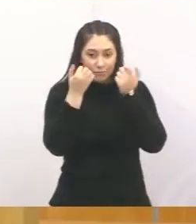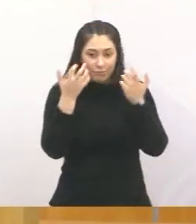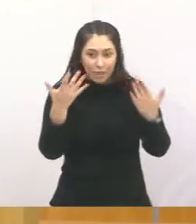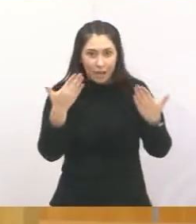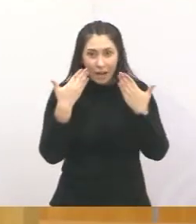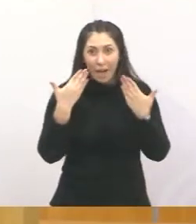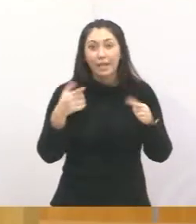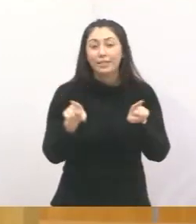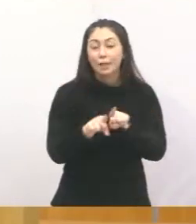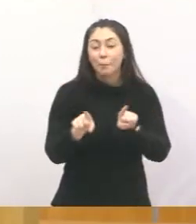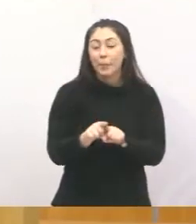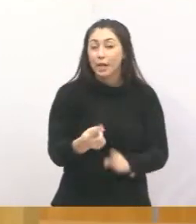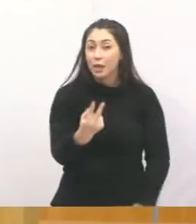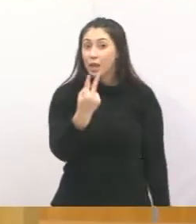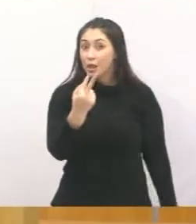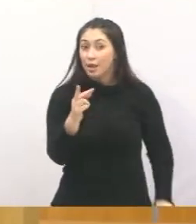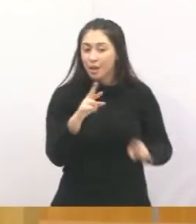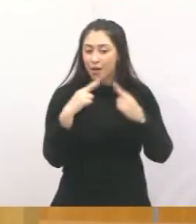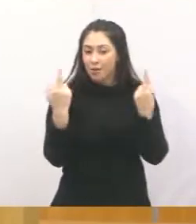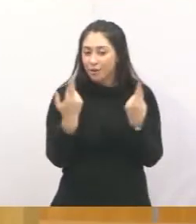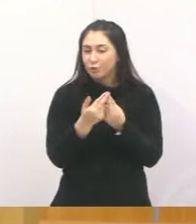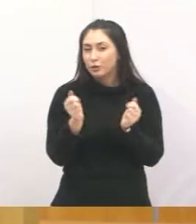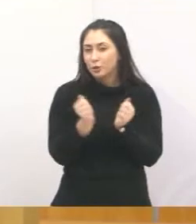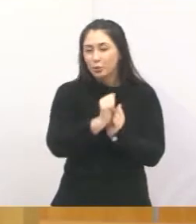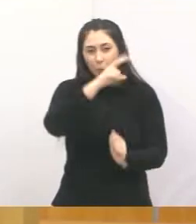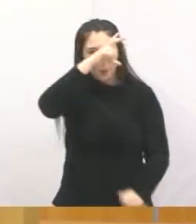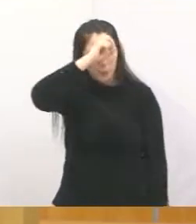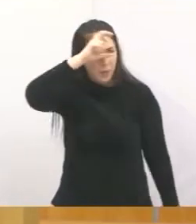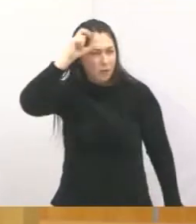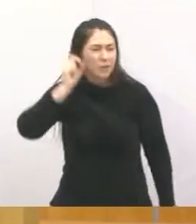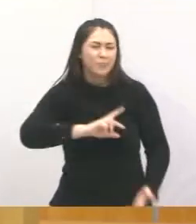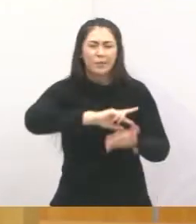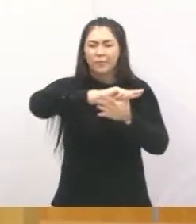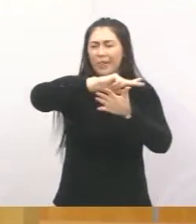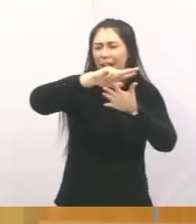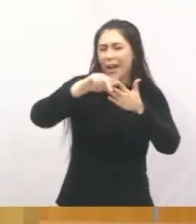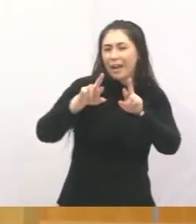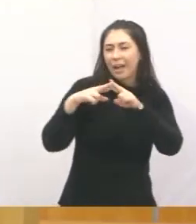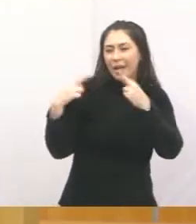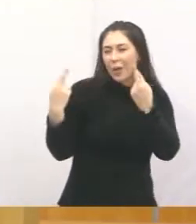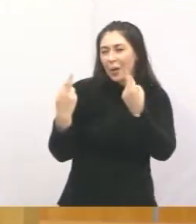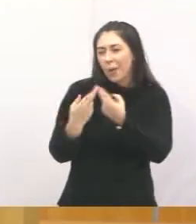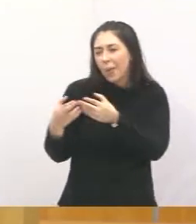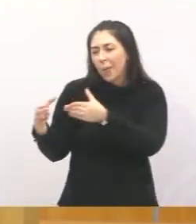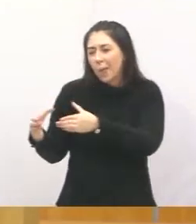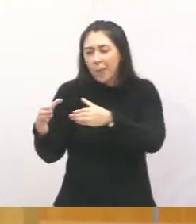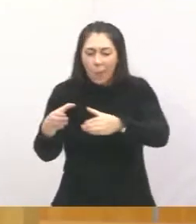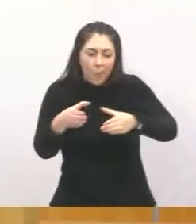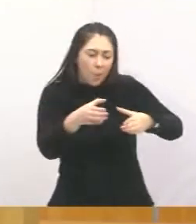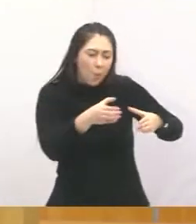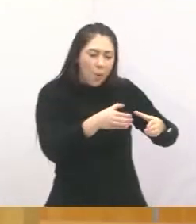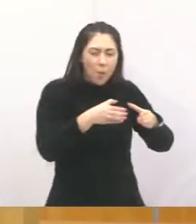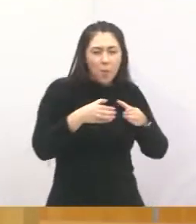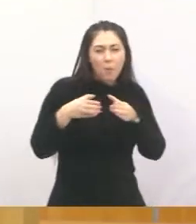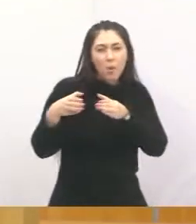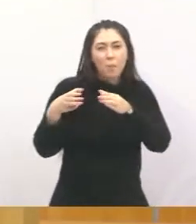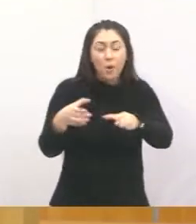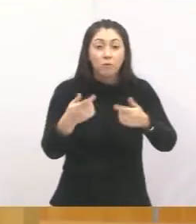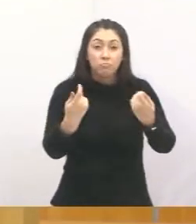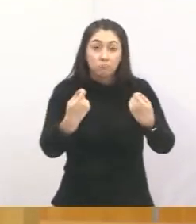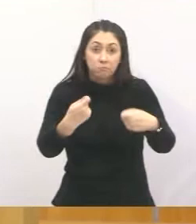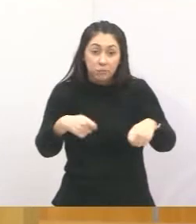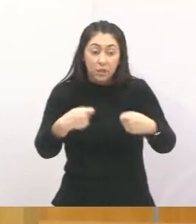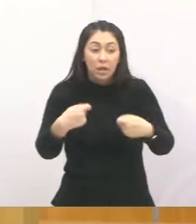2 reuniões diretas com o prefeito, várias reuniões isoladas de grupos que